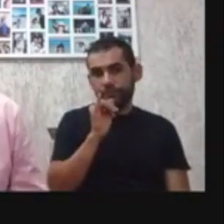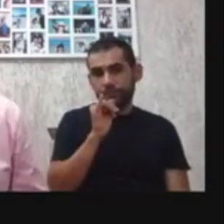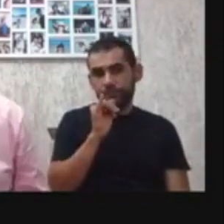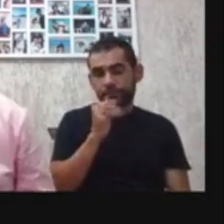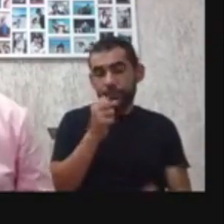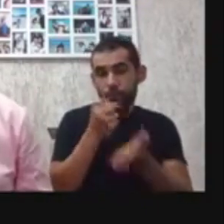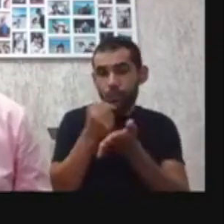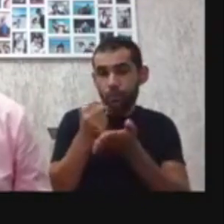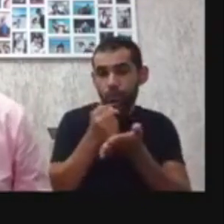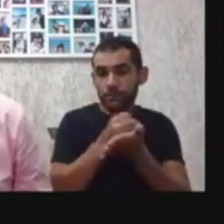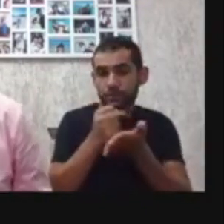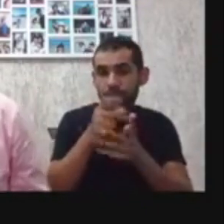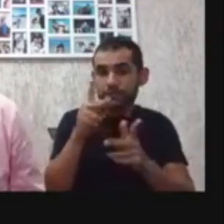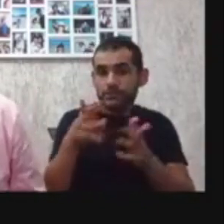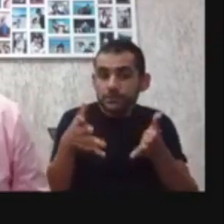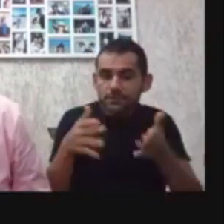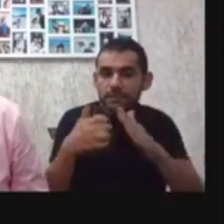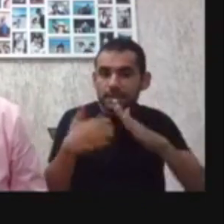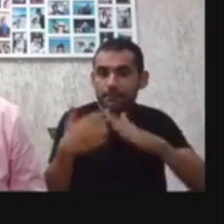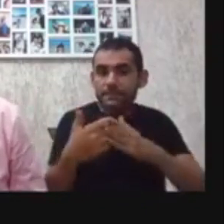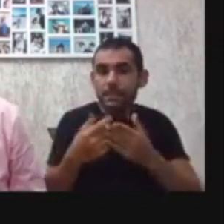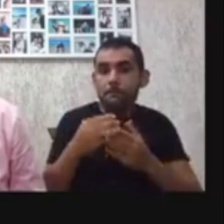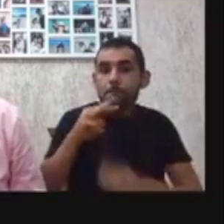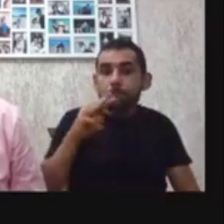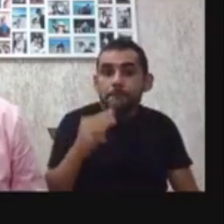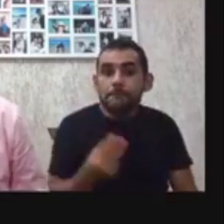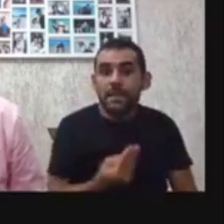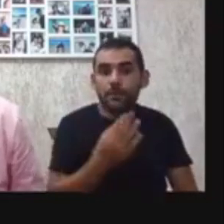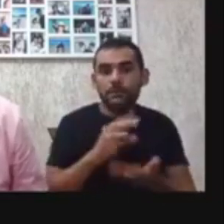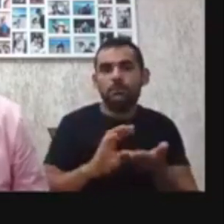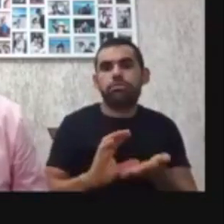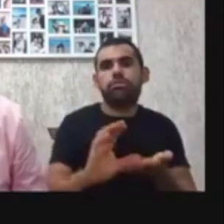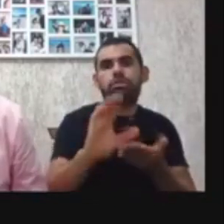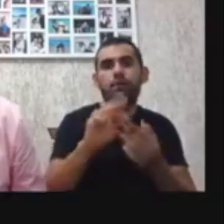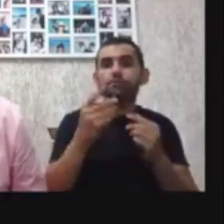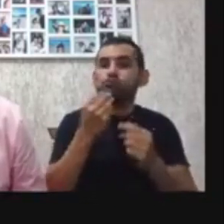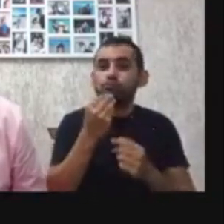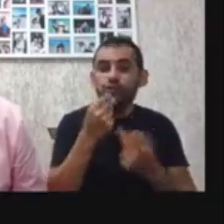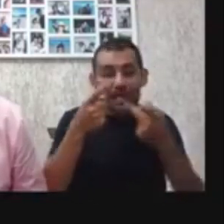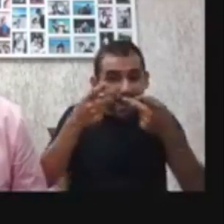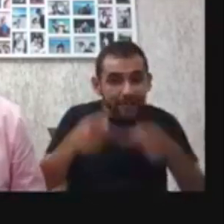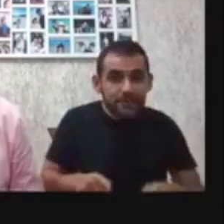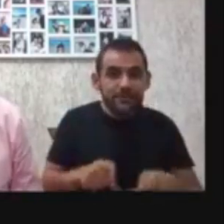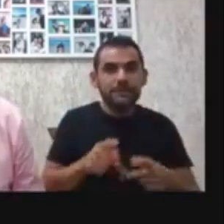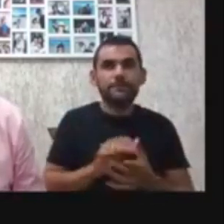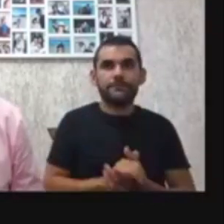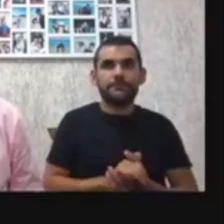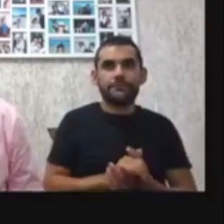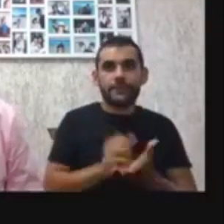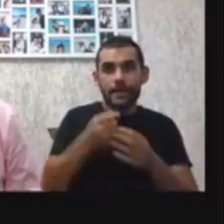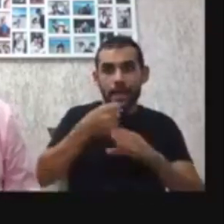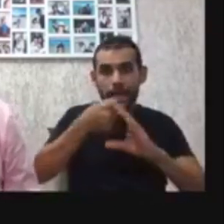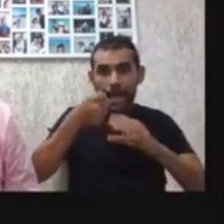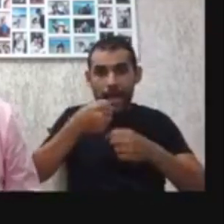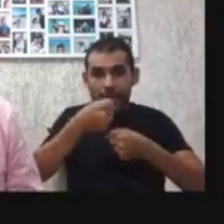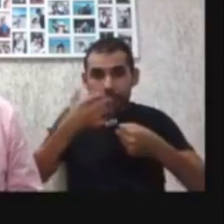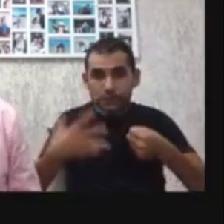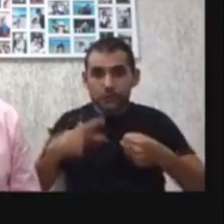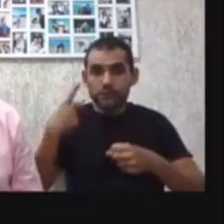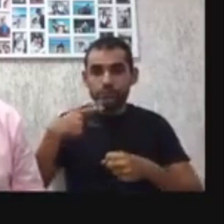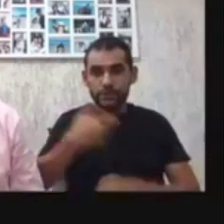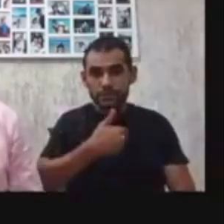nós devemos rever o contrato desse pessoal. São milhões que são levados de São João del Rei, que poderiam estar empregados aqui em ações de políticas